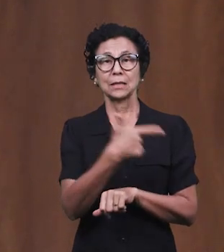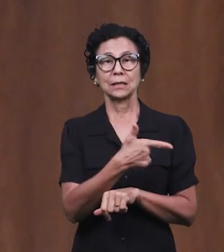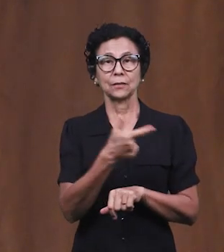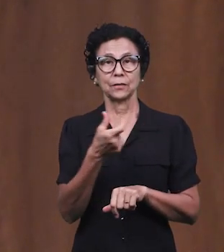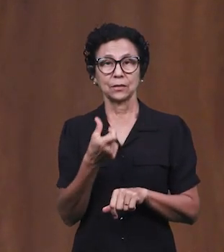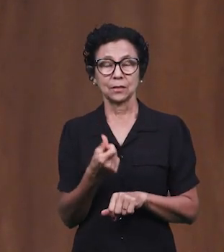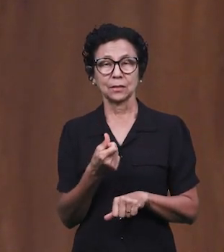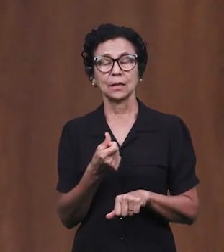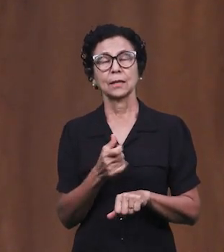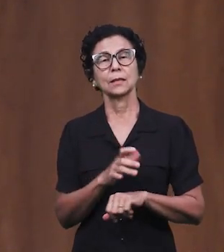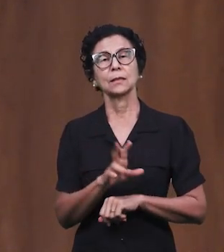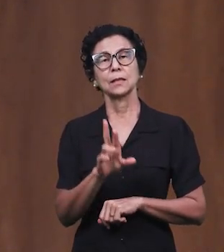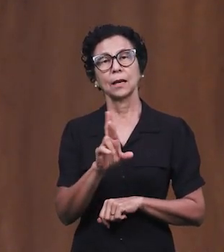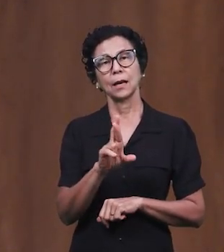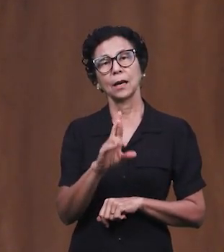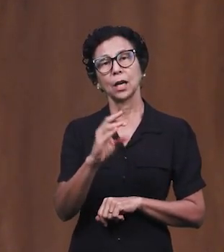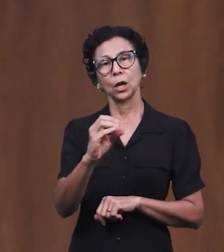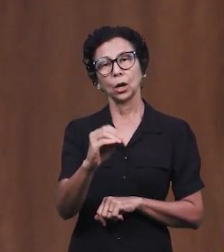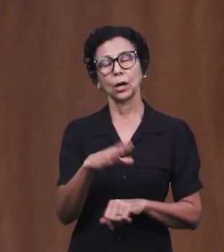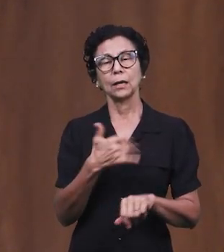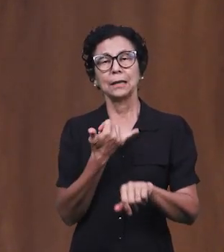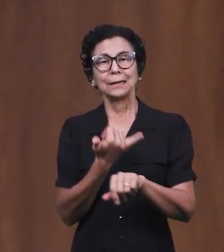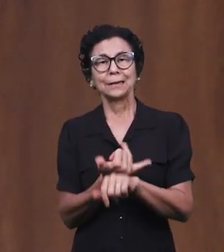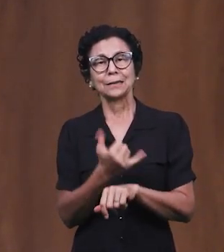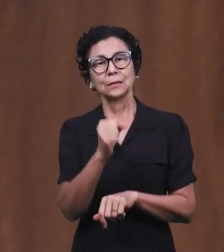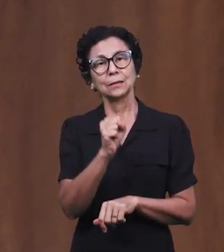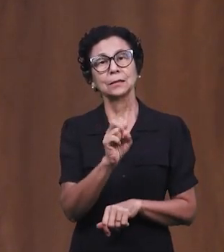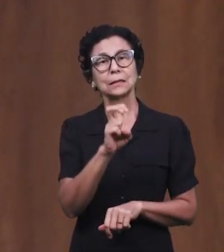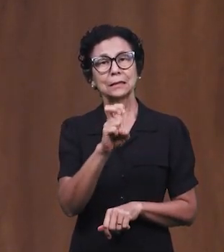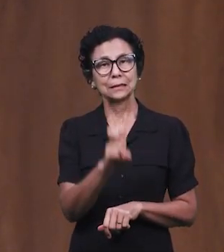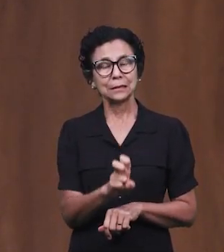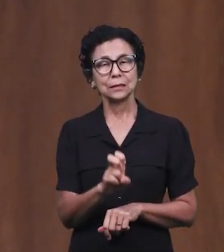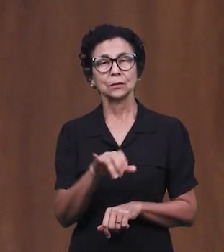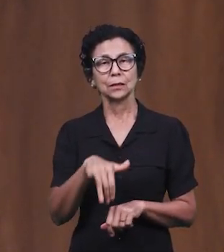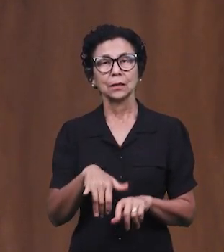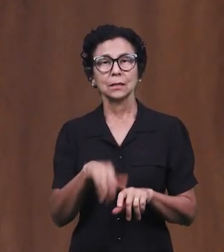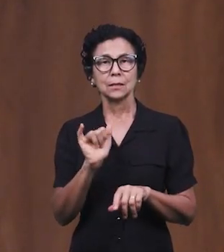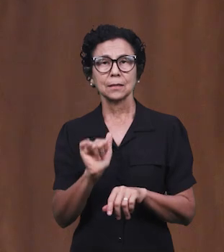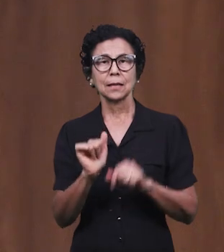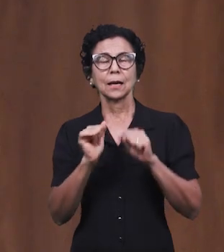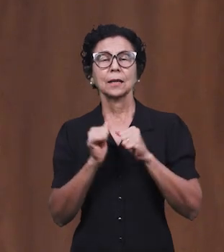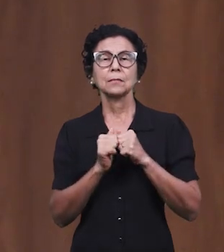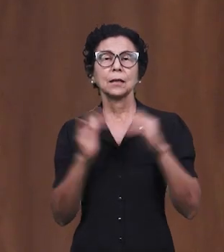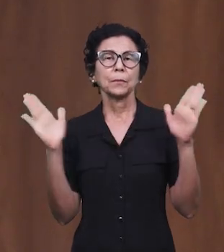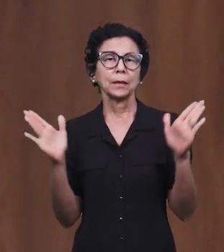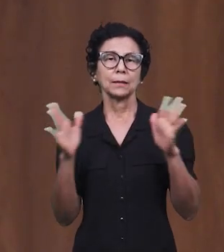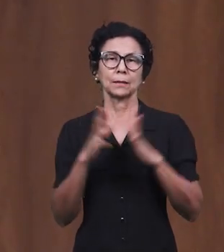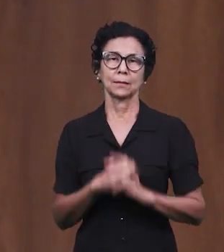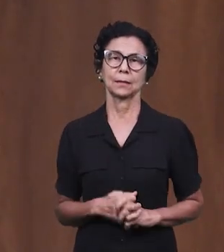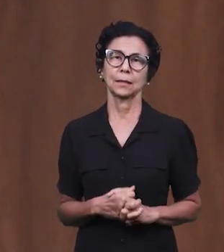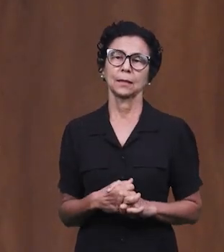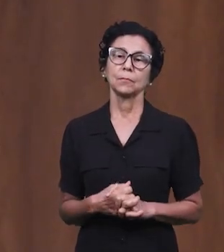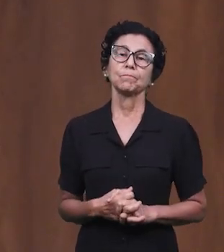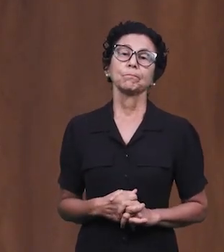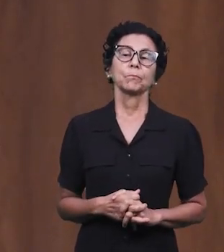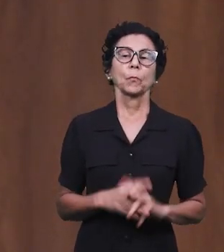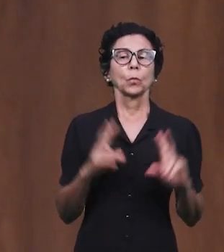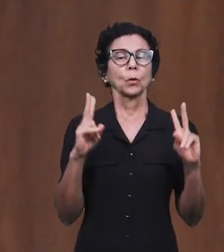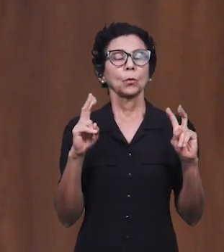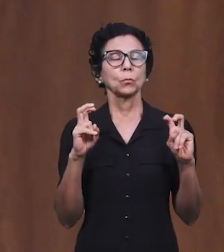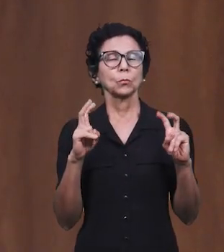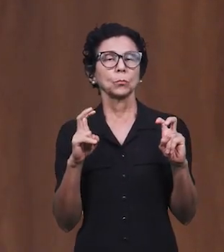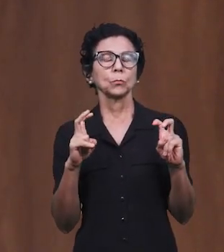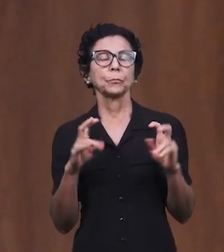da TVRO e no canal 85 da Sky Livre. Hoje o programa tem um assunto muito interessante. O